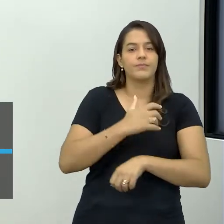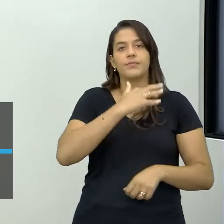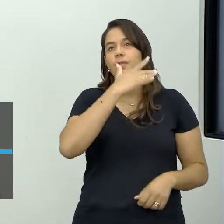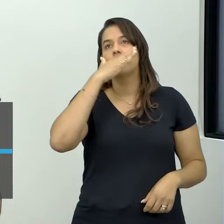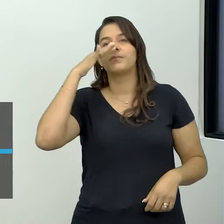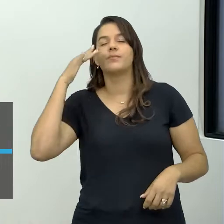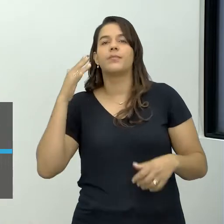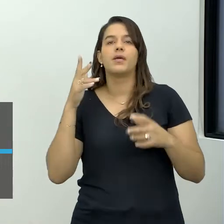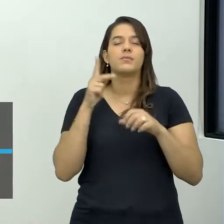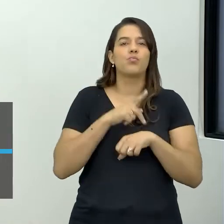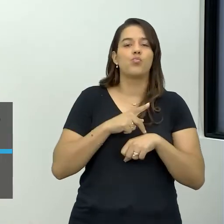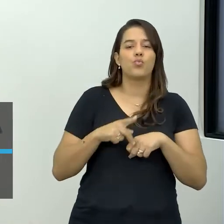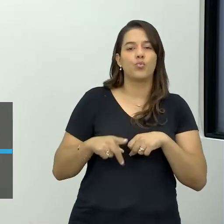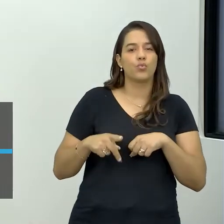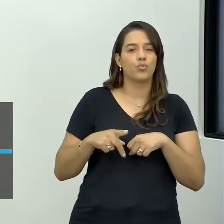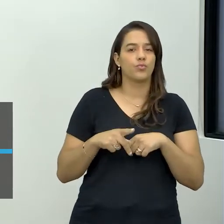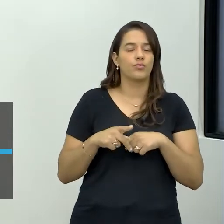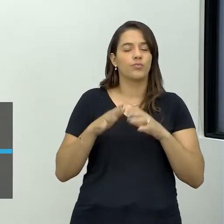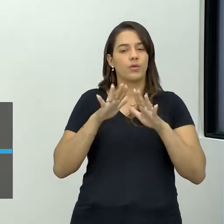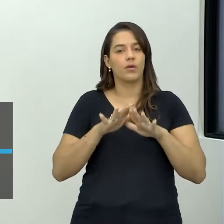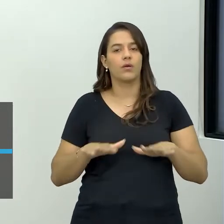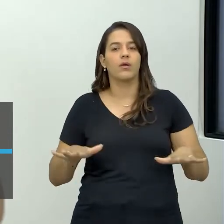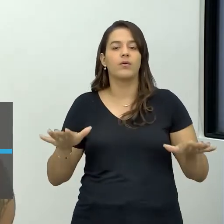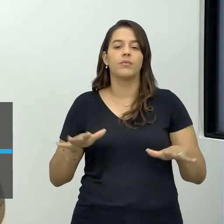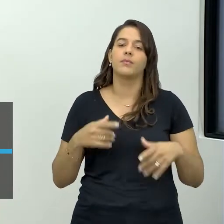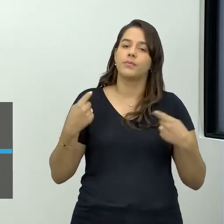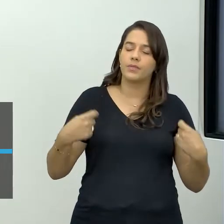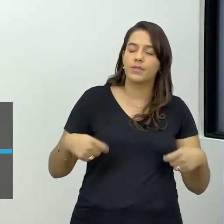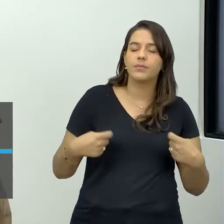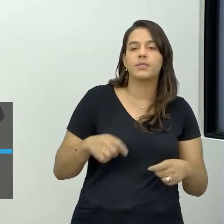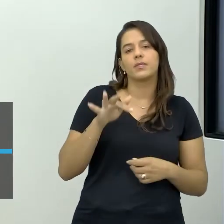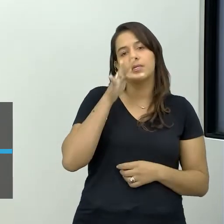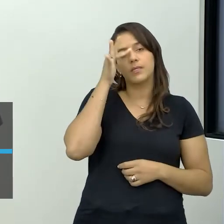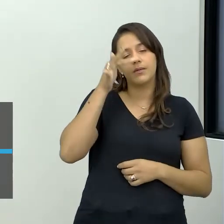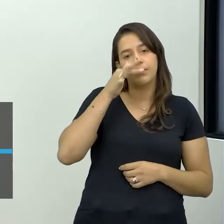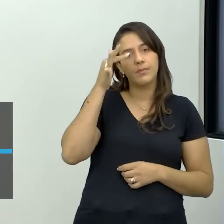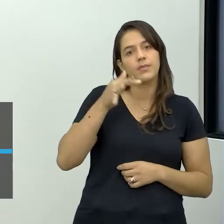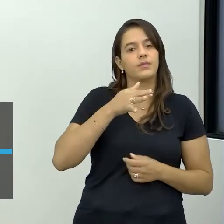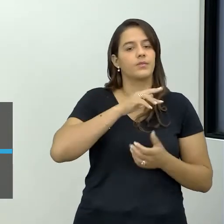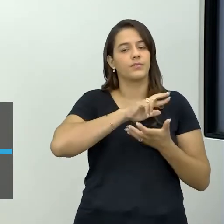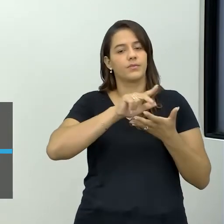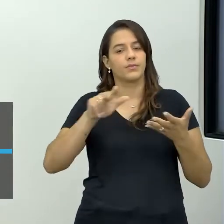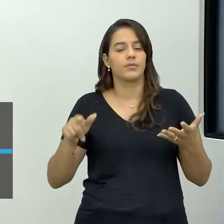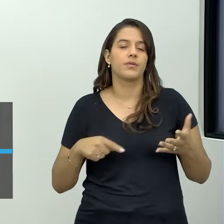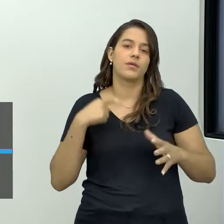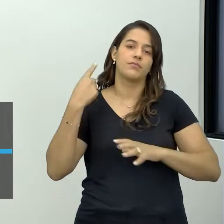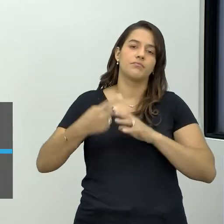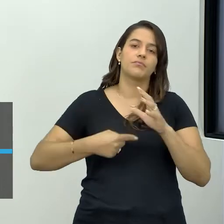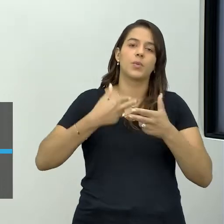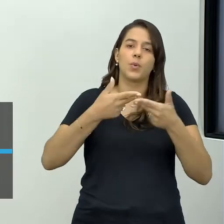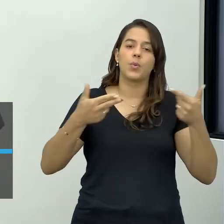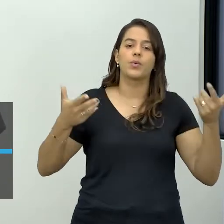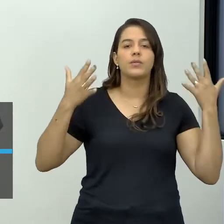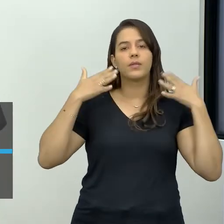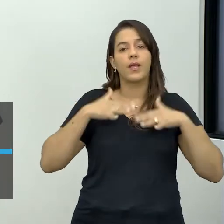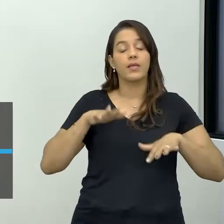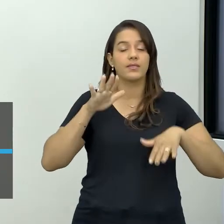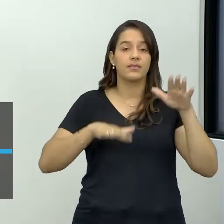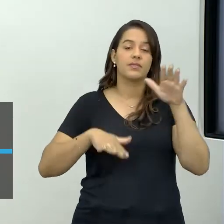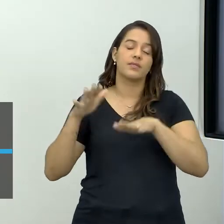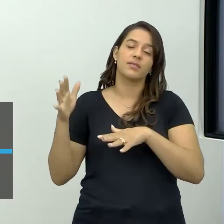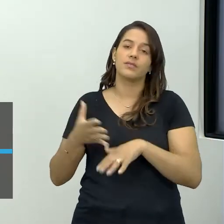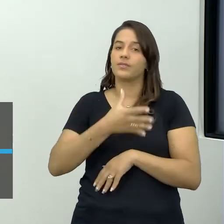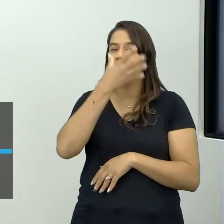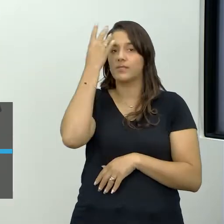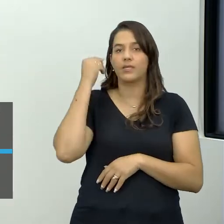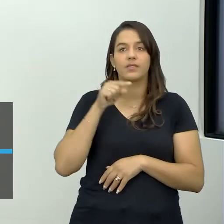que o ar está mais puro. Por quê? Porque a necessidade das plantas, a necessidade realmente de ter esses ciclos naturais, a gente esquece a